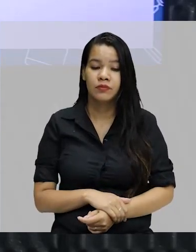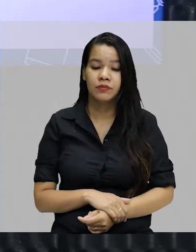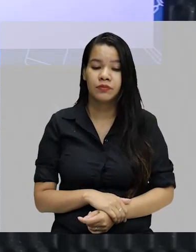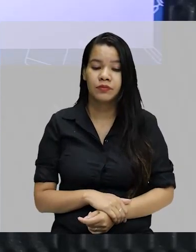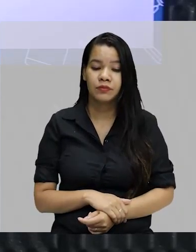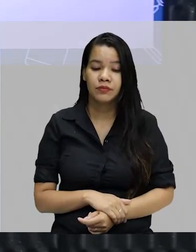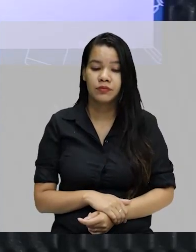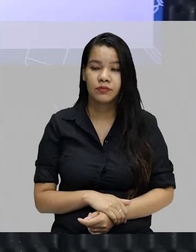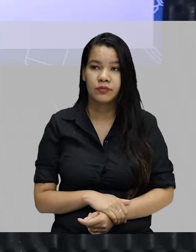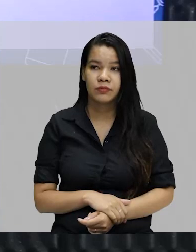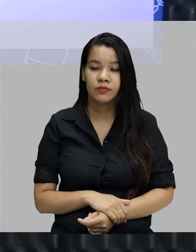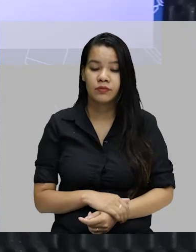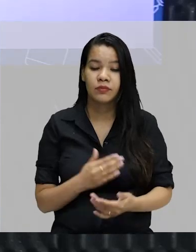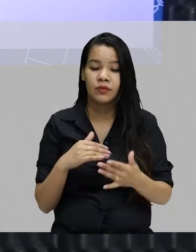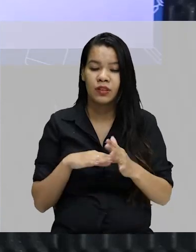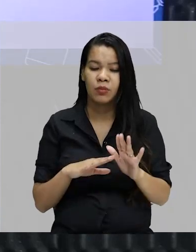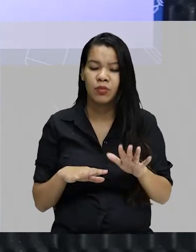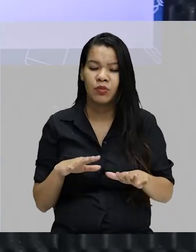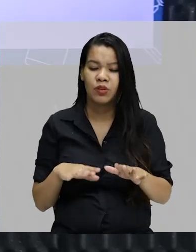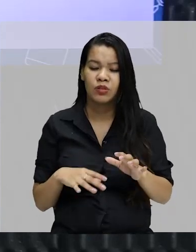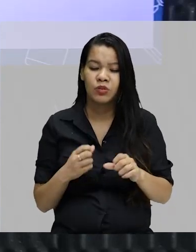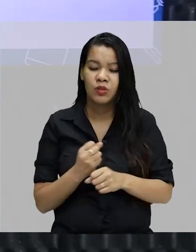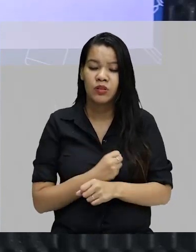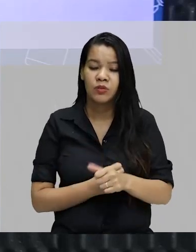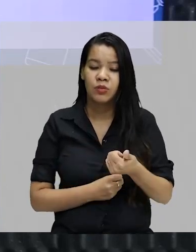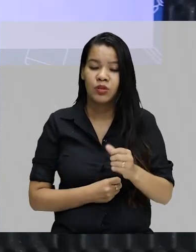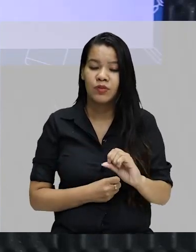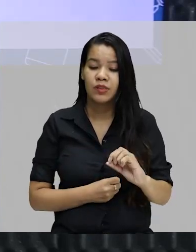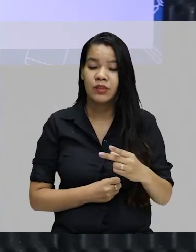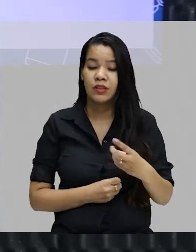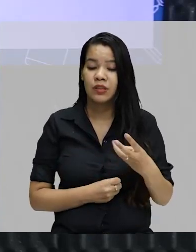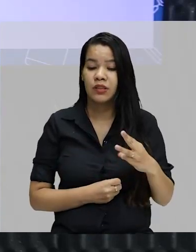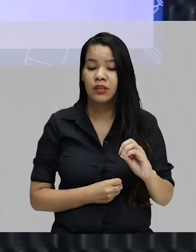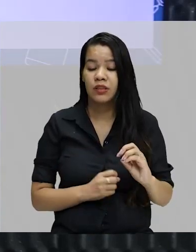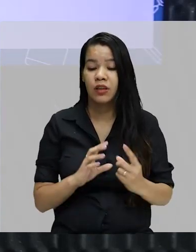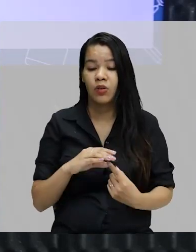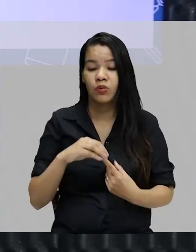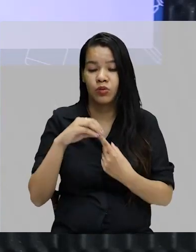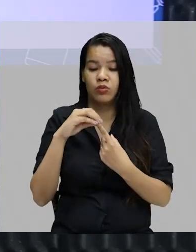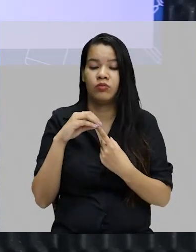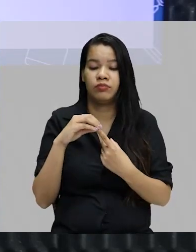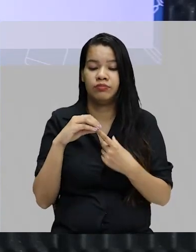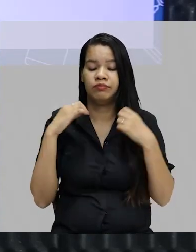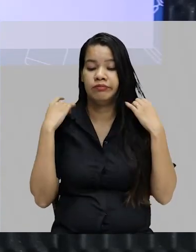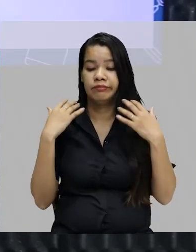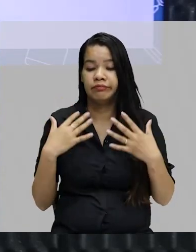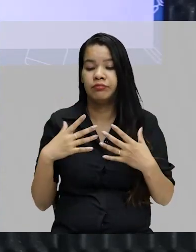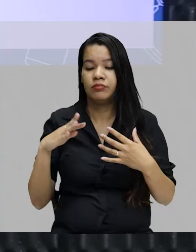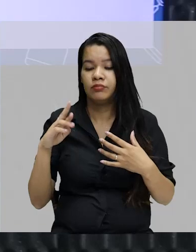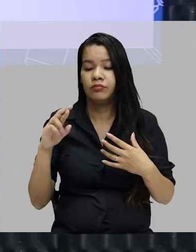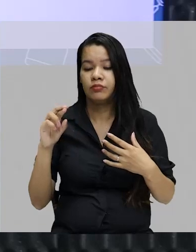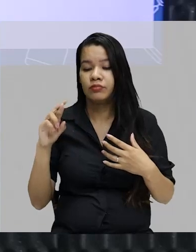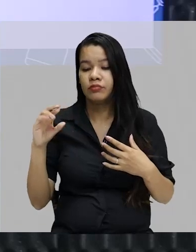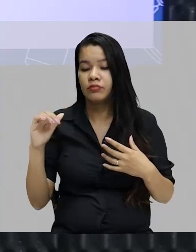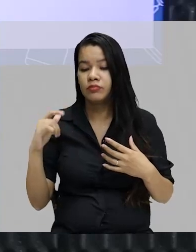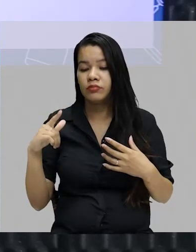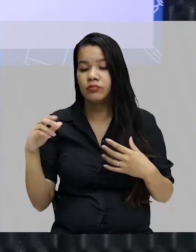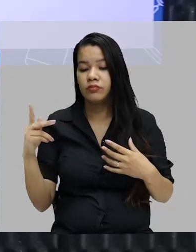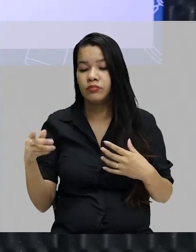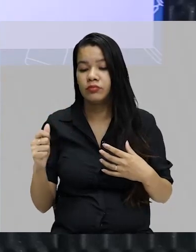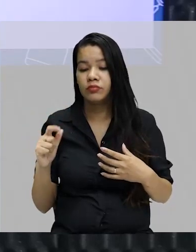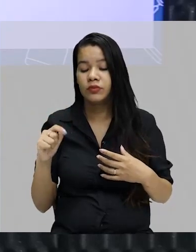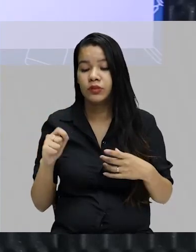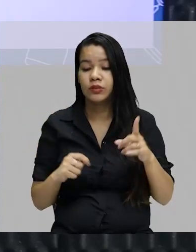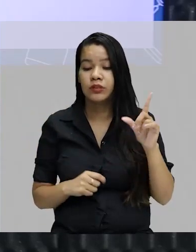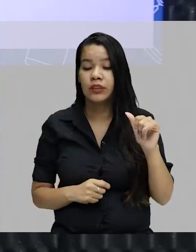ao original. Até por volta de 1930, a única fonte de borracha era o látex. E o